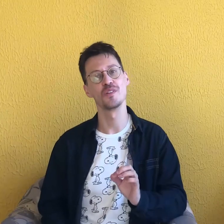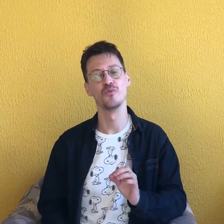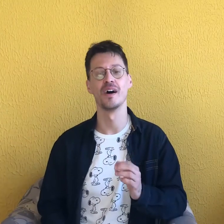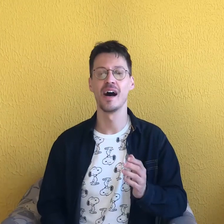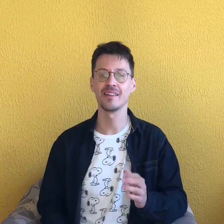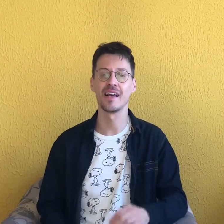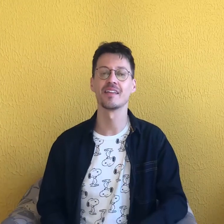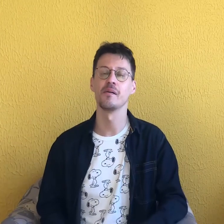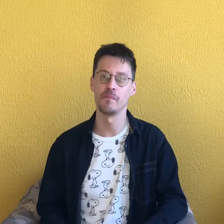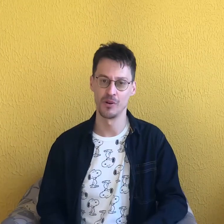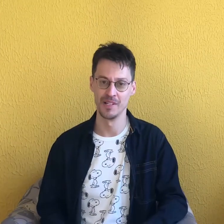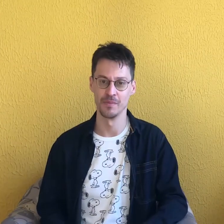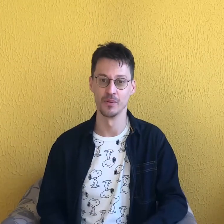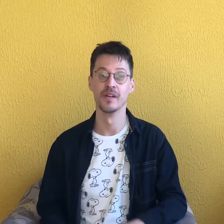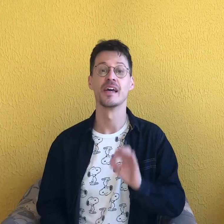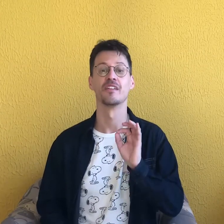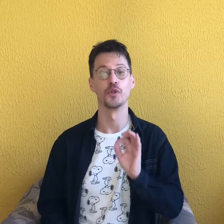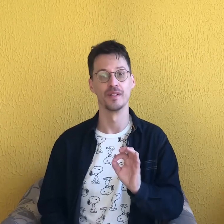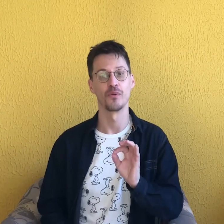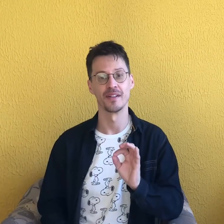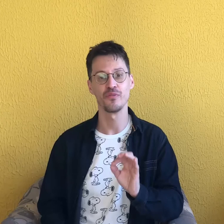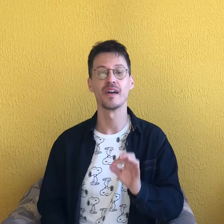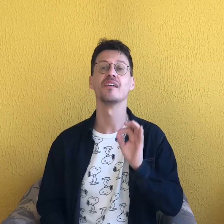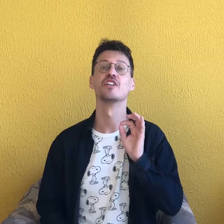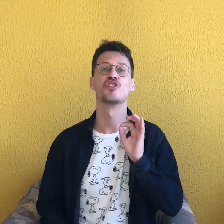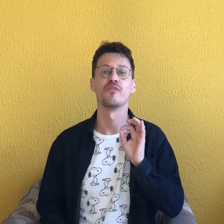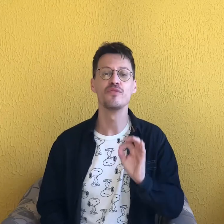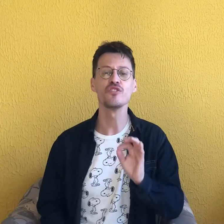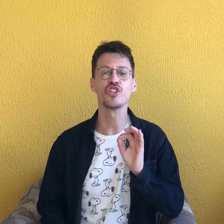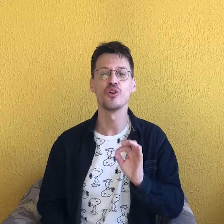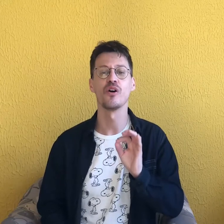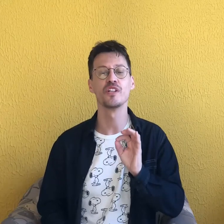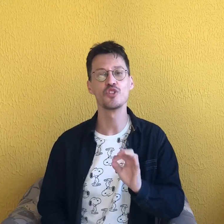Thiago Silva, atleta paralímpico. Toda quarta-feira,